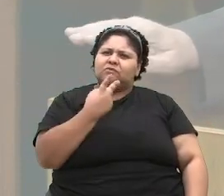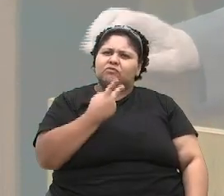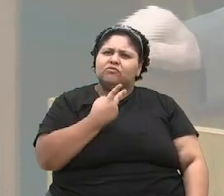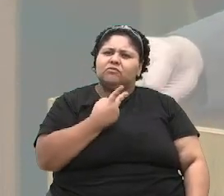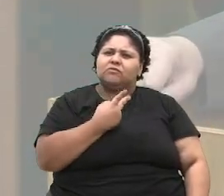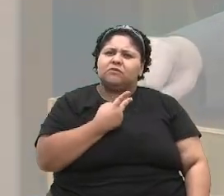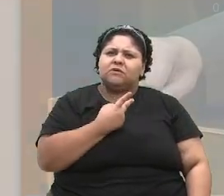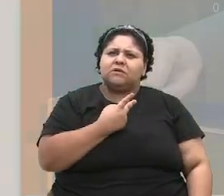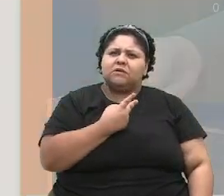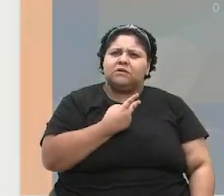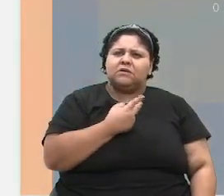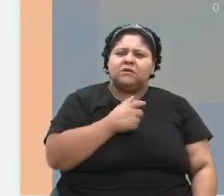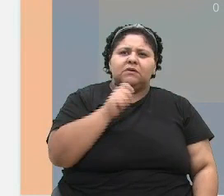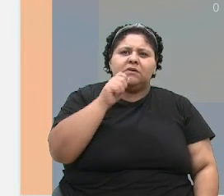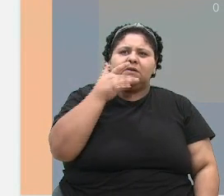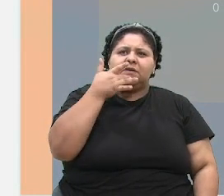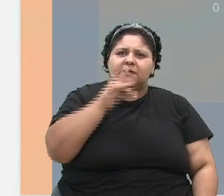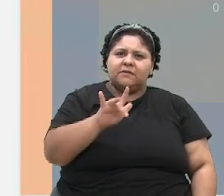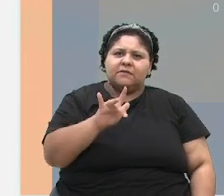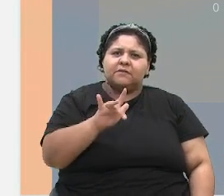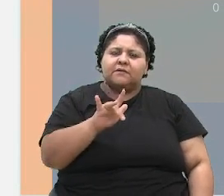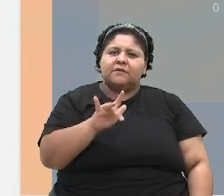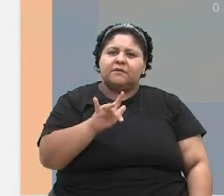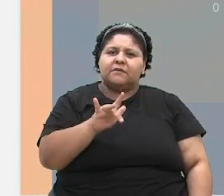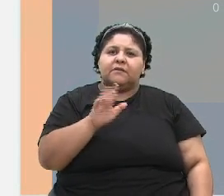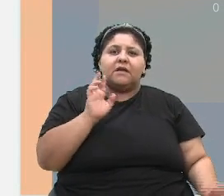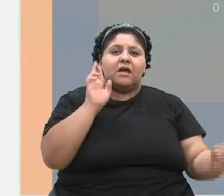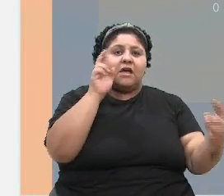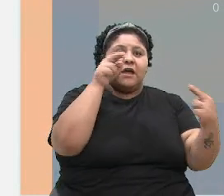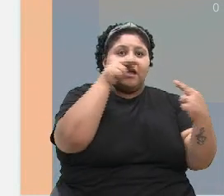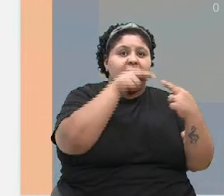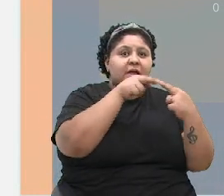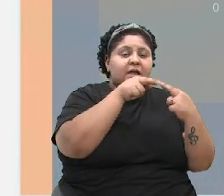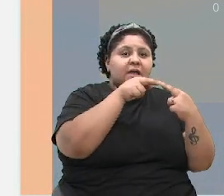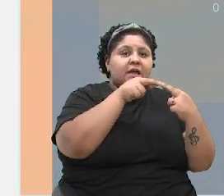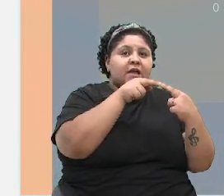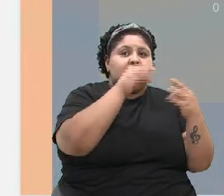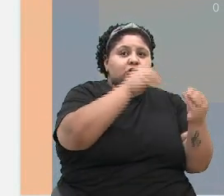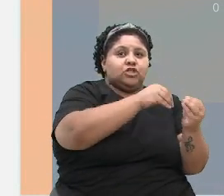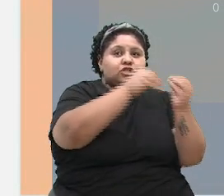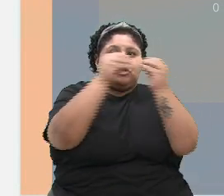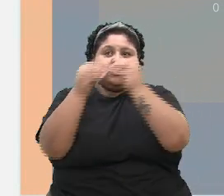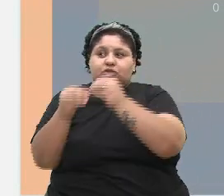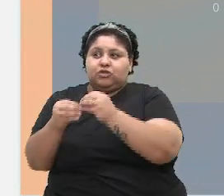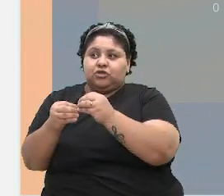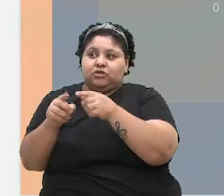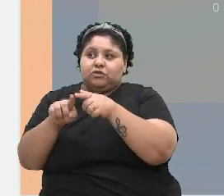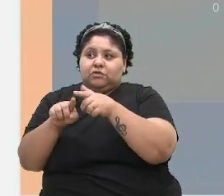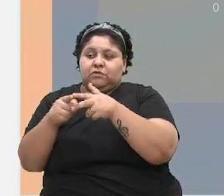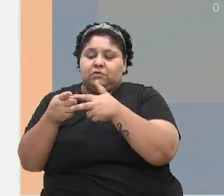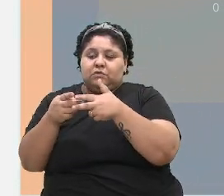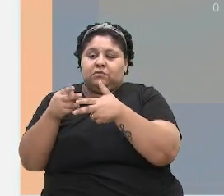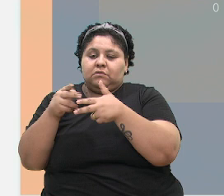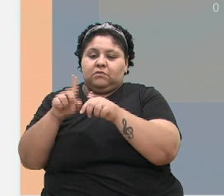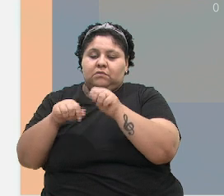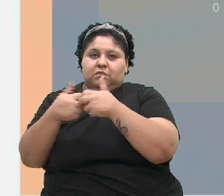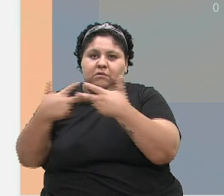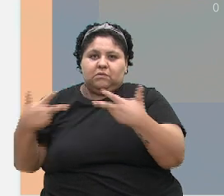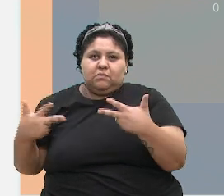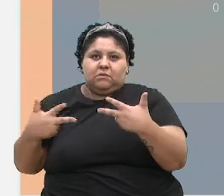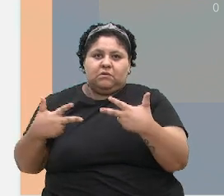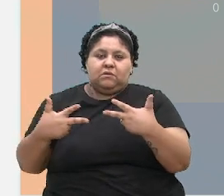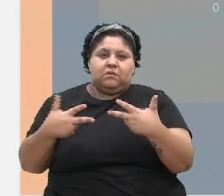linha branca, que é o cenário referencial de transporte de cargas. E o laranja, o